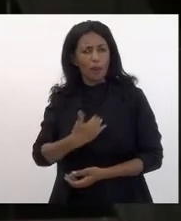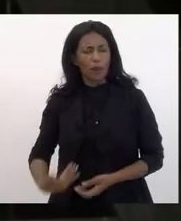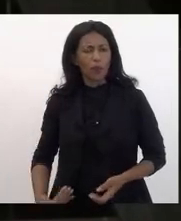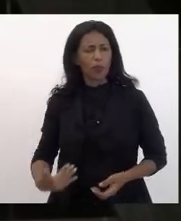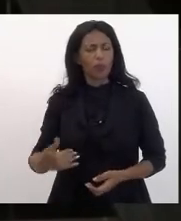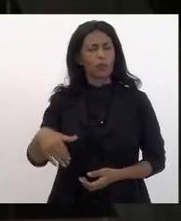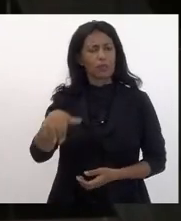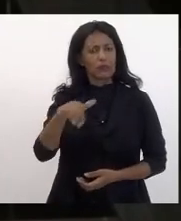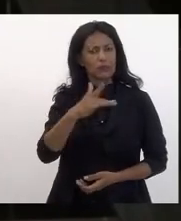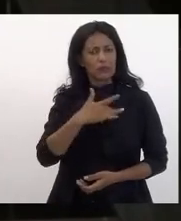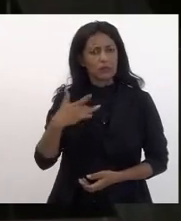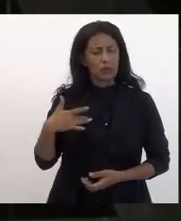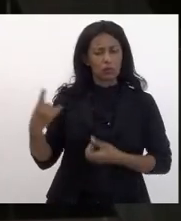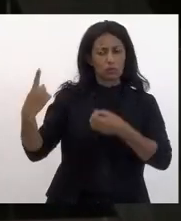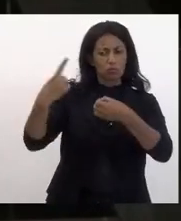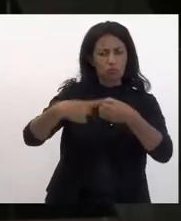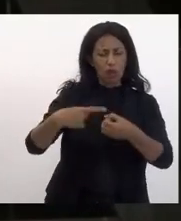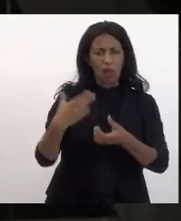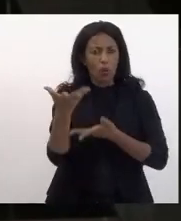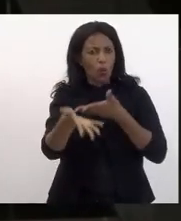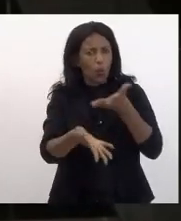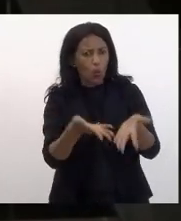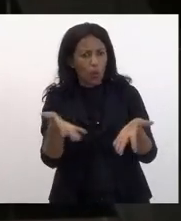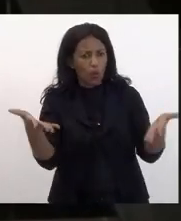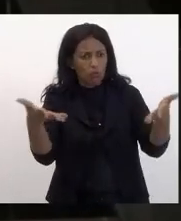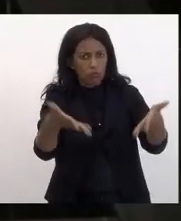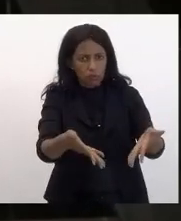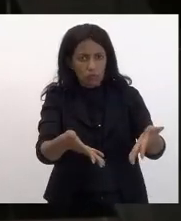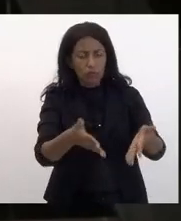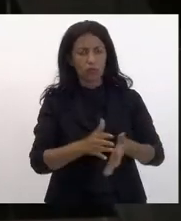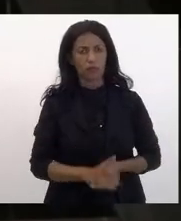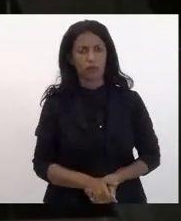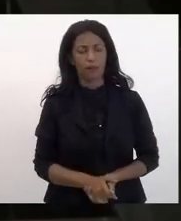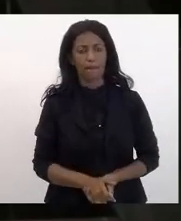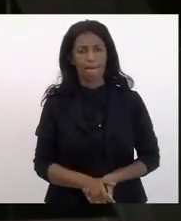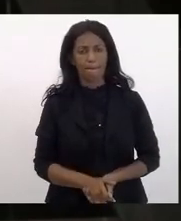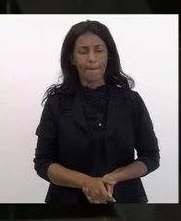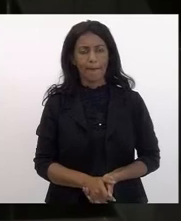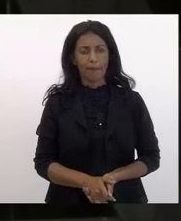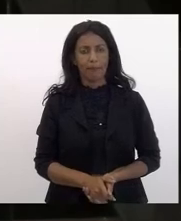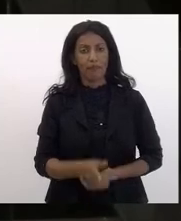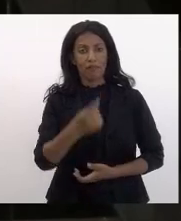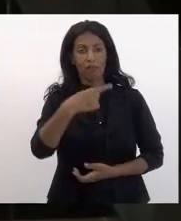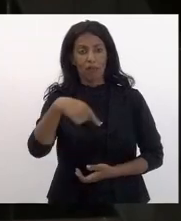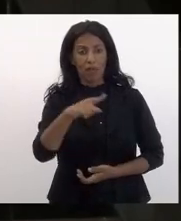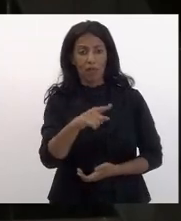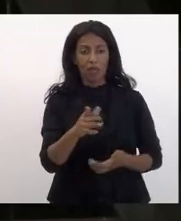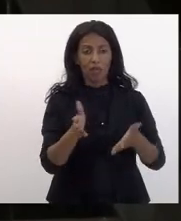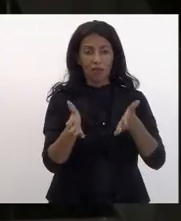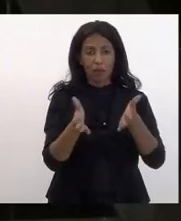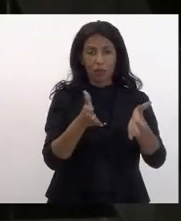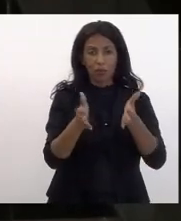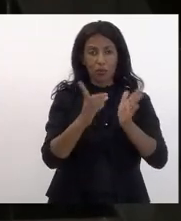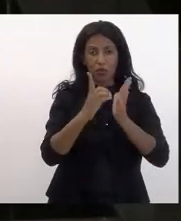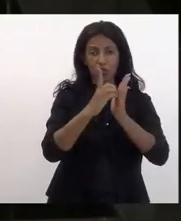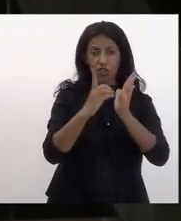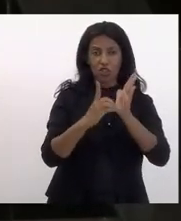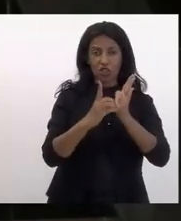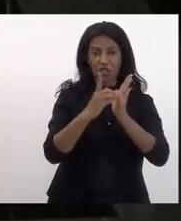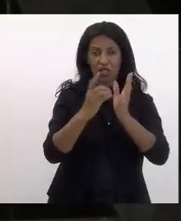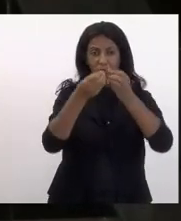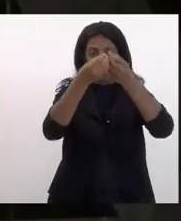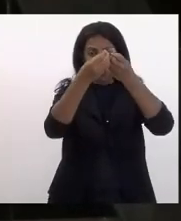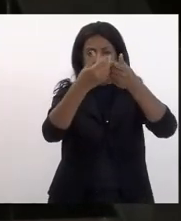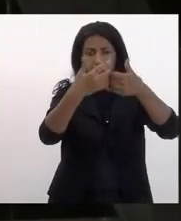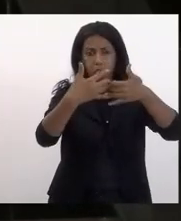saúde municipal, enquanto eles não cuidam disso. Eles vão por meios de decretos,